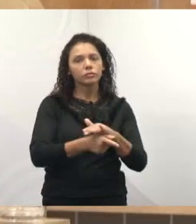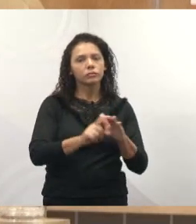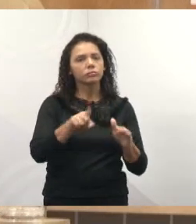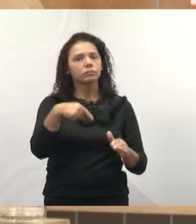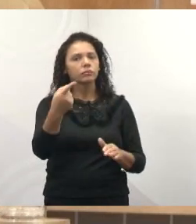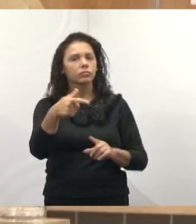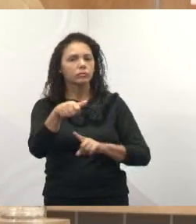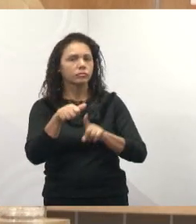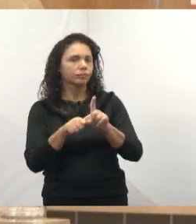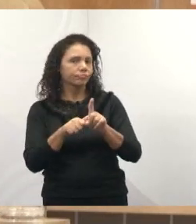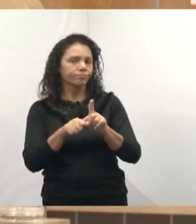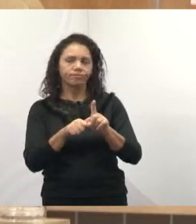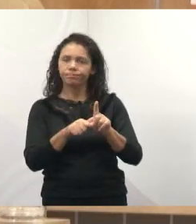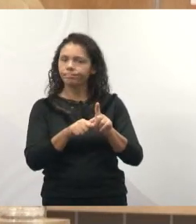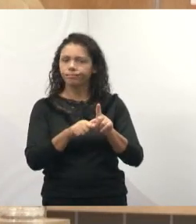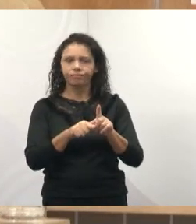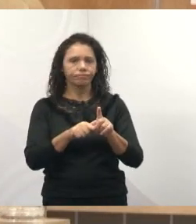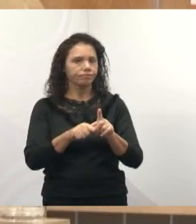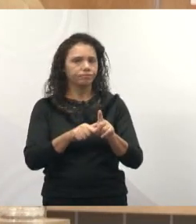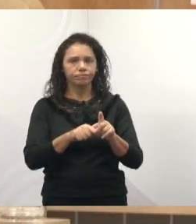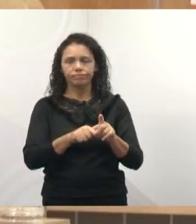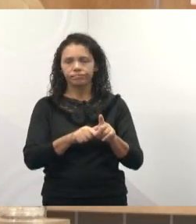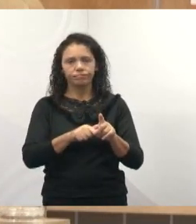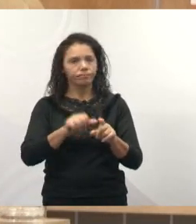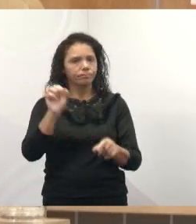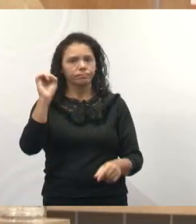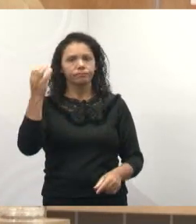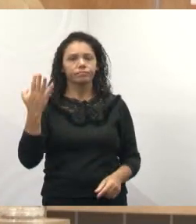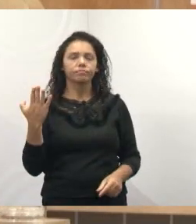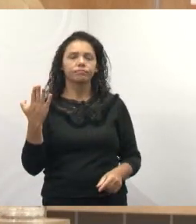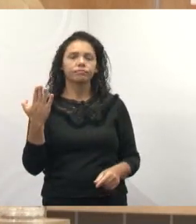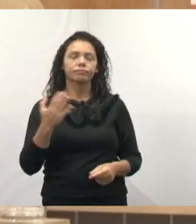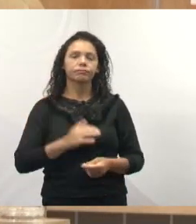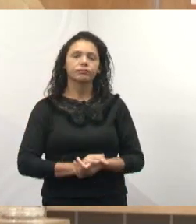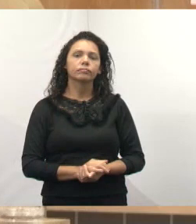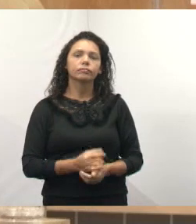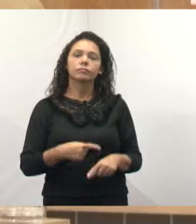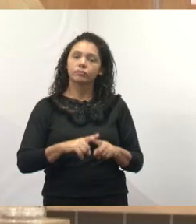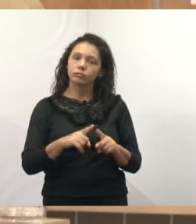subsequente? Não foi aplicado, mas com certeza justificado.